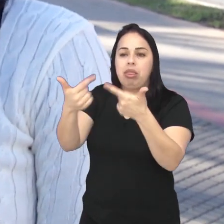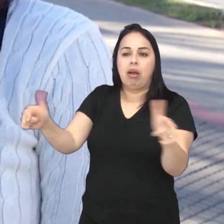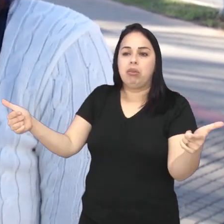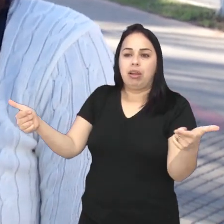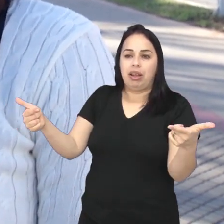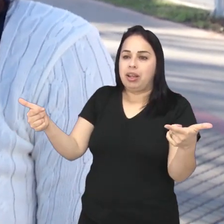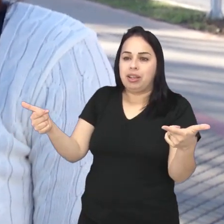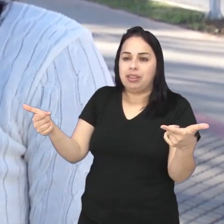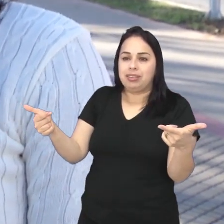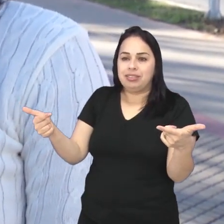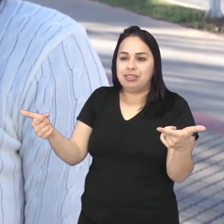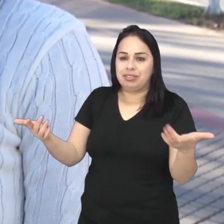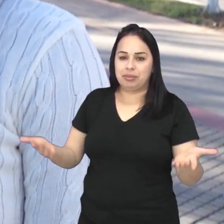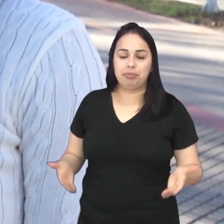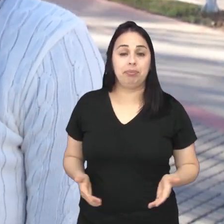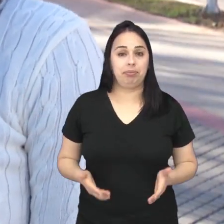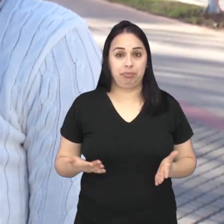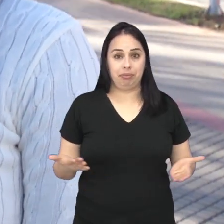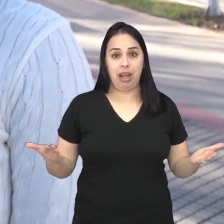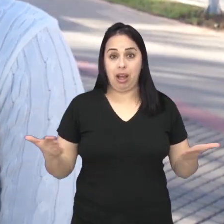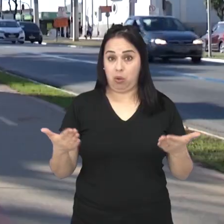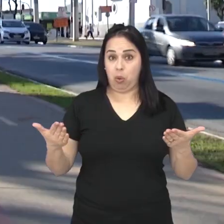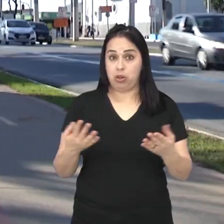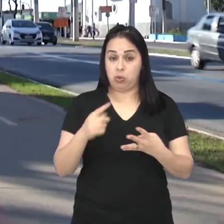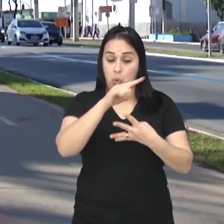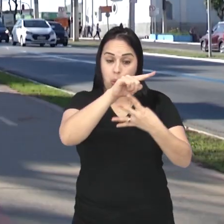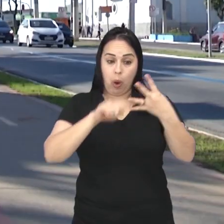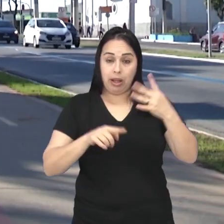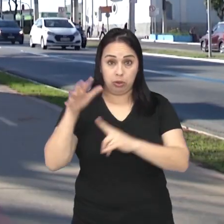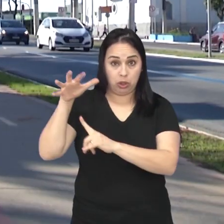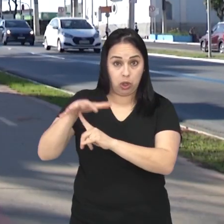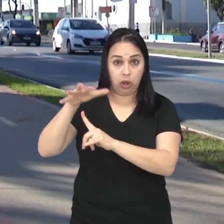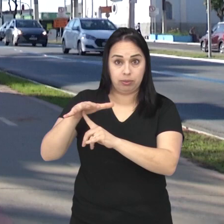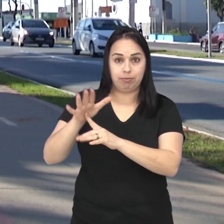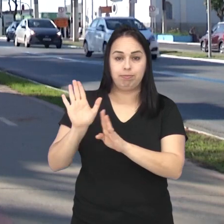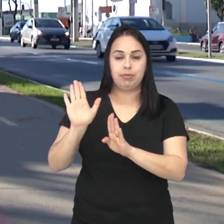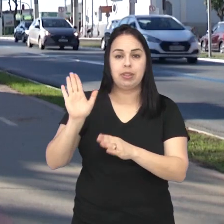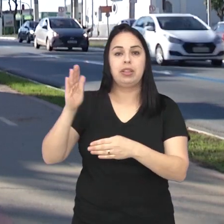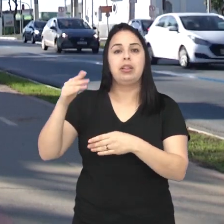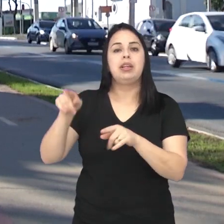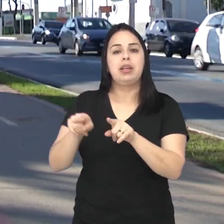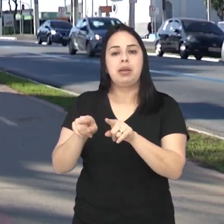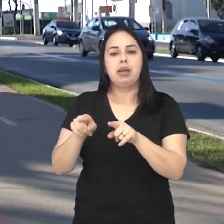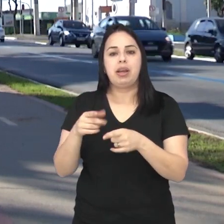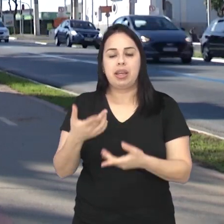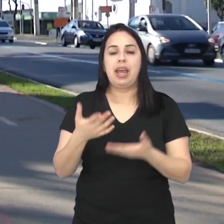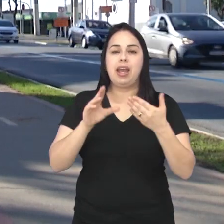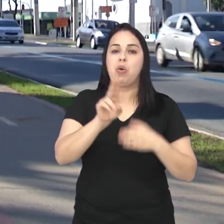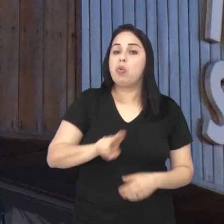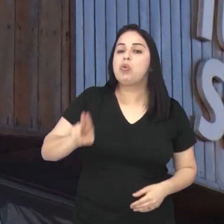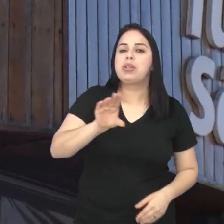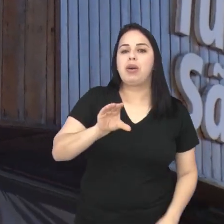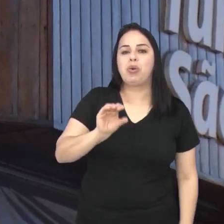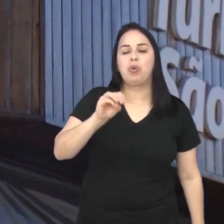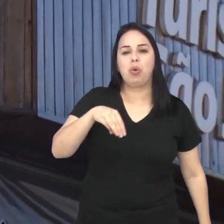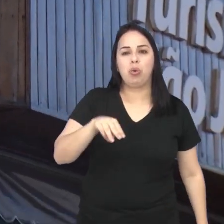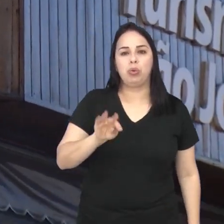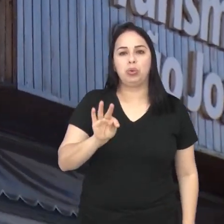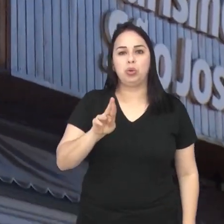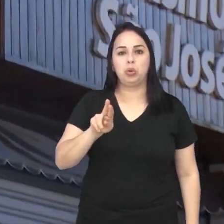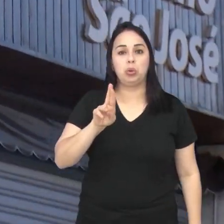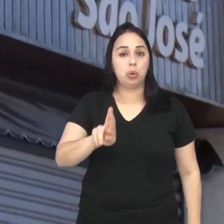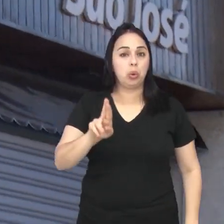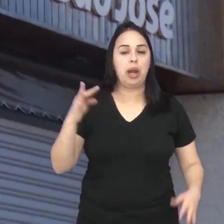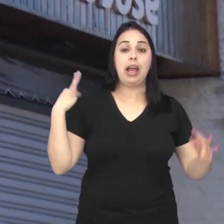coco quando tiver mais quentinho também, né? Por enquanto, os 4 quiosques do Banhado são utilizados pelo Contur, o